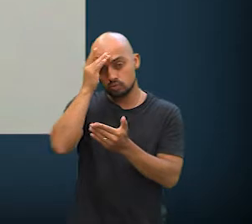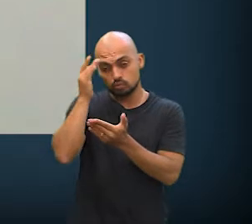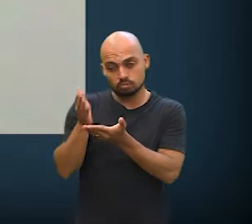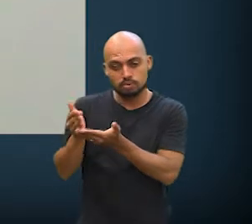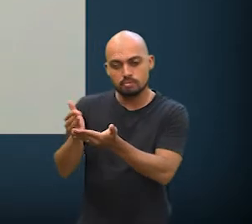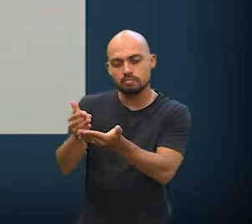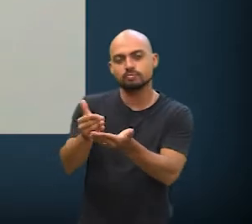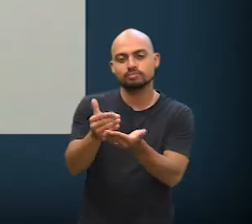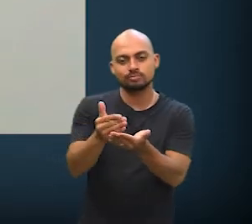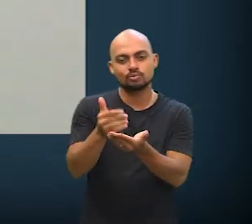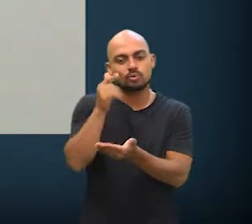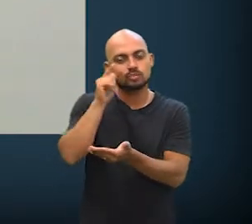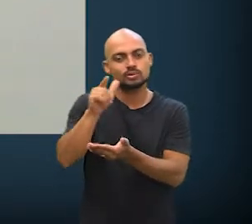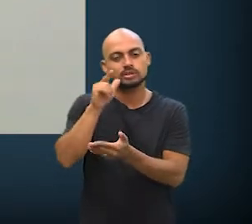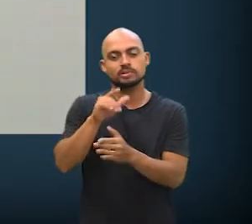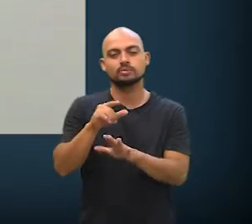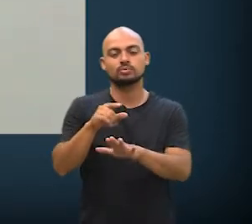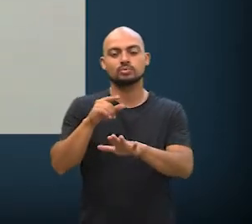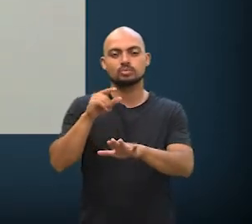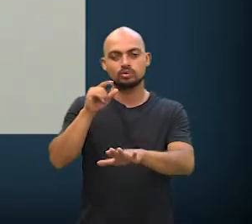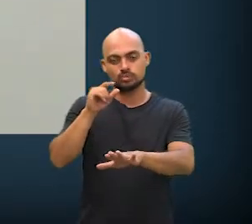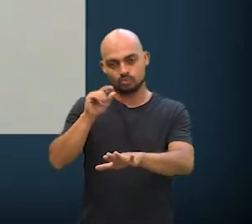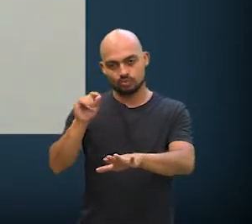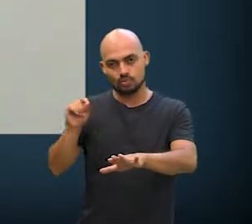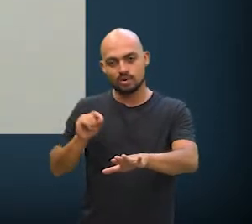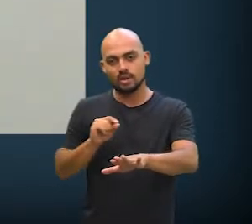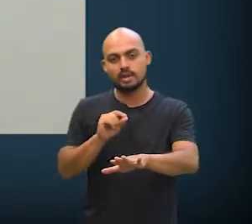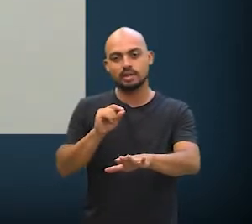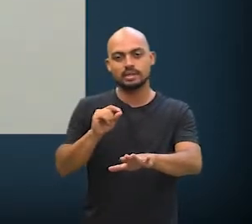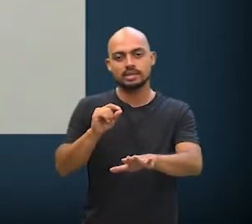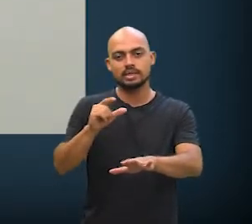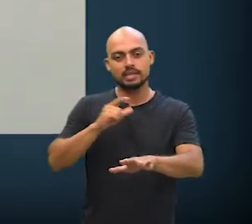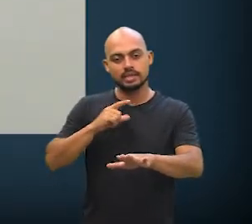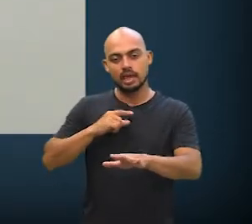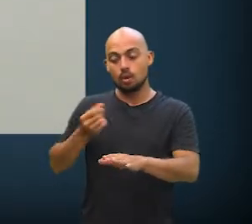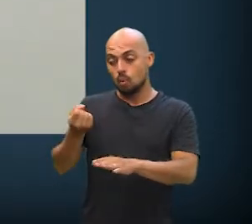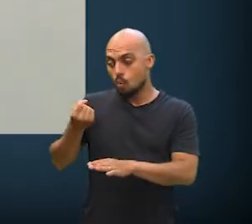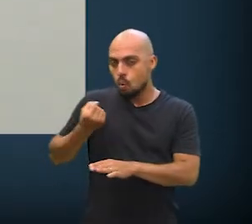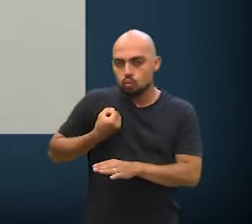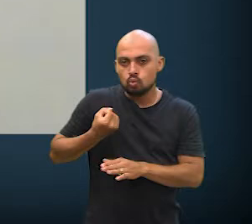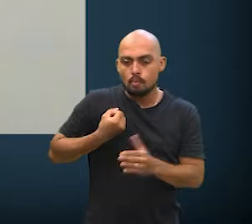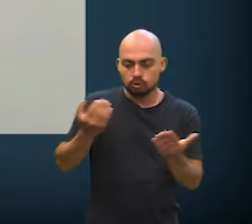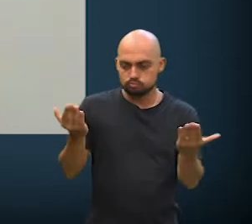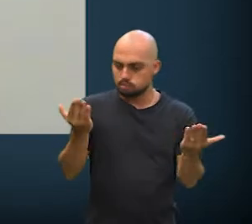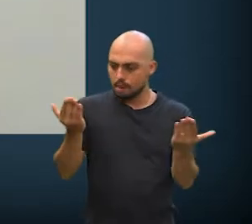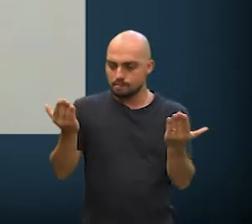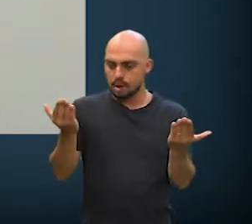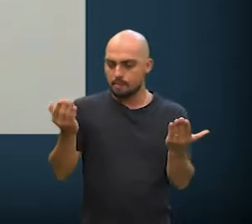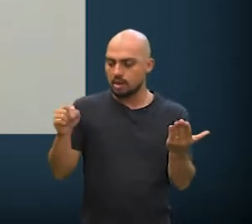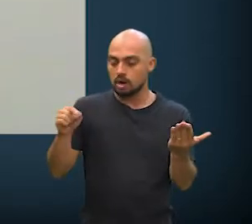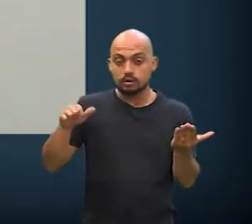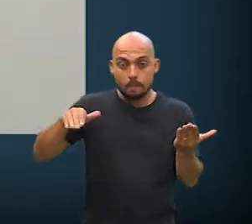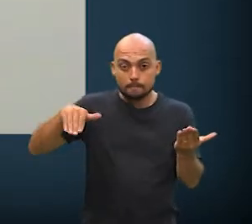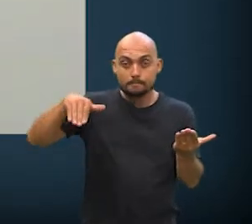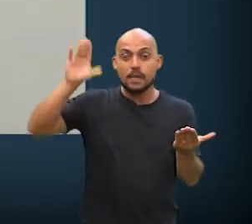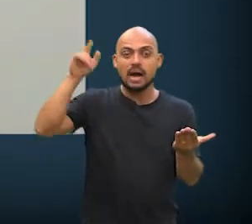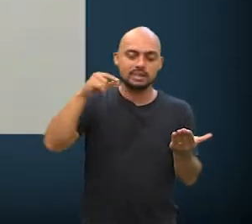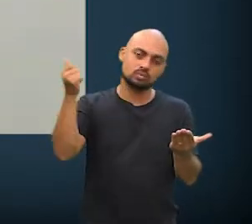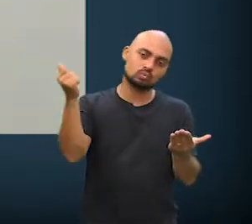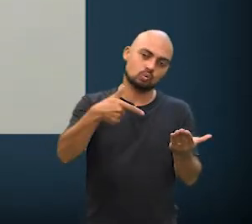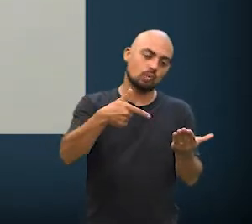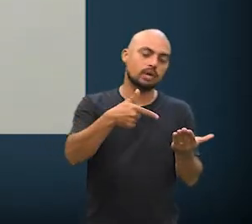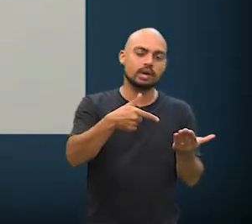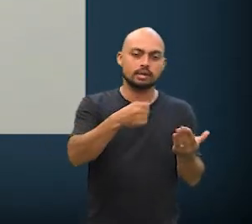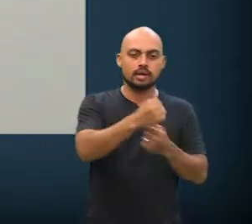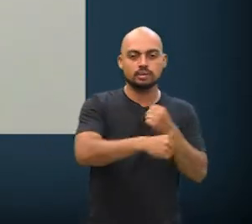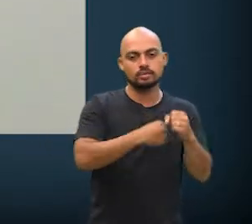nossa base. Então, a gente conseguiu até trazer um número mais expressivo com relação ao mesmo período do ano passado em movimentação de fretes, e a gente